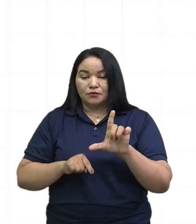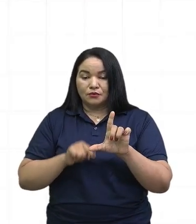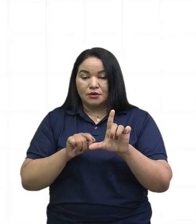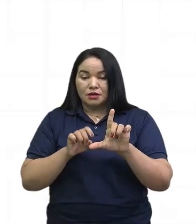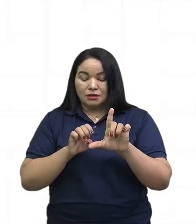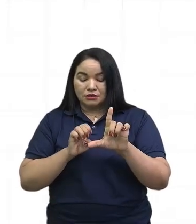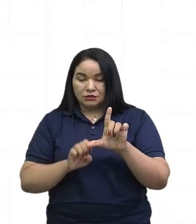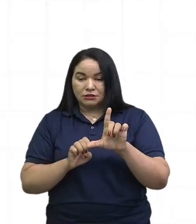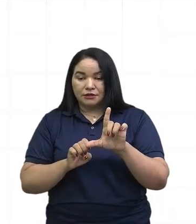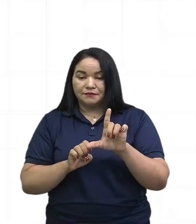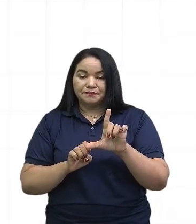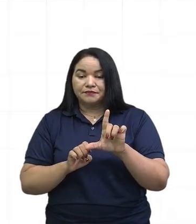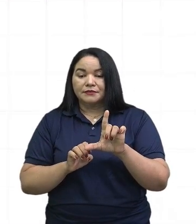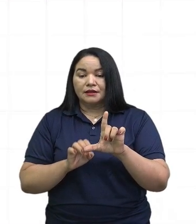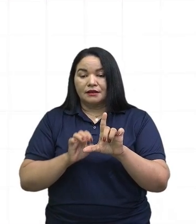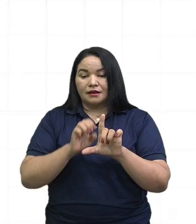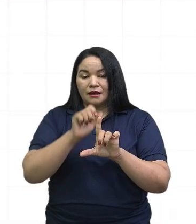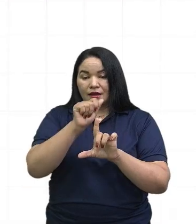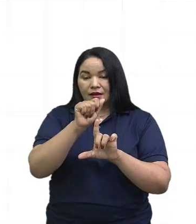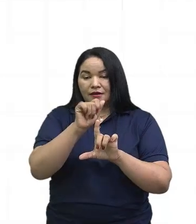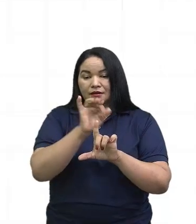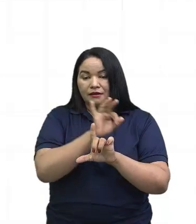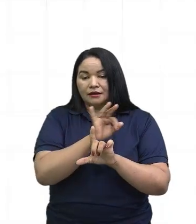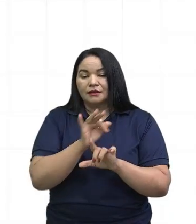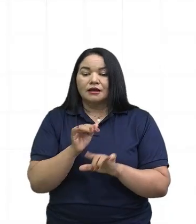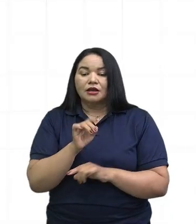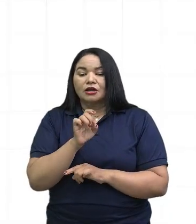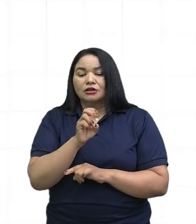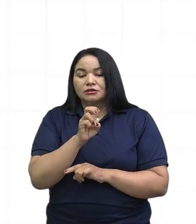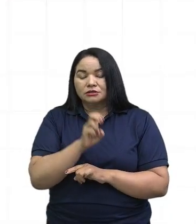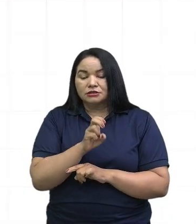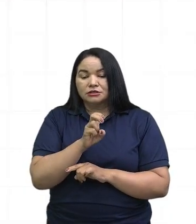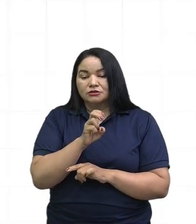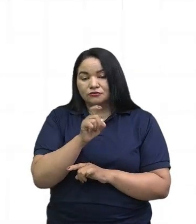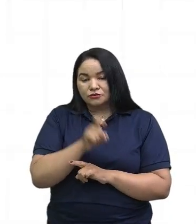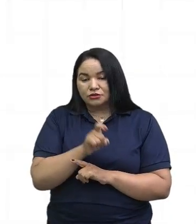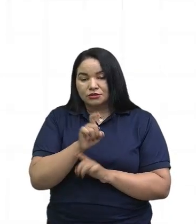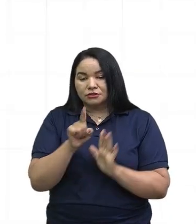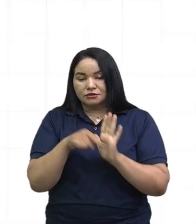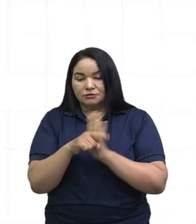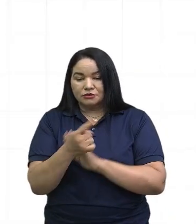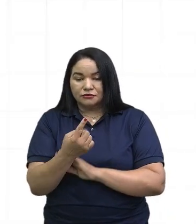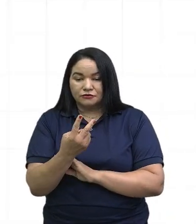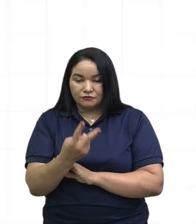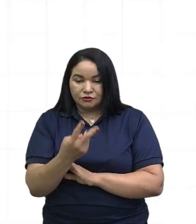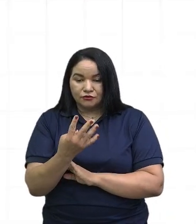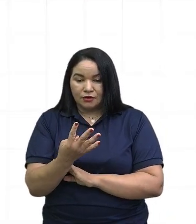GAF é representado por 3x mais 4. E o ângulo